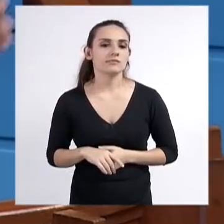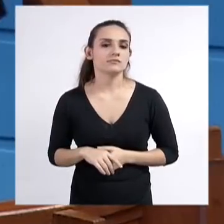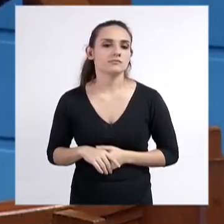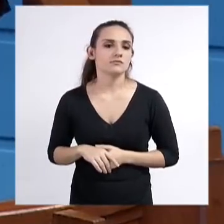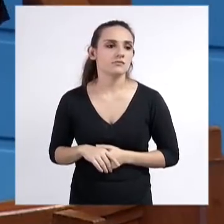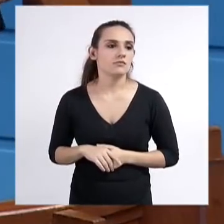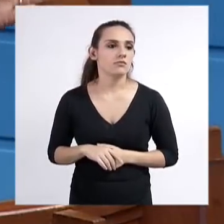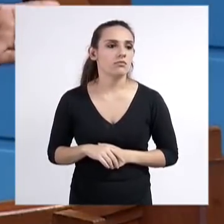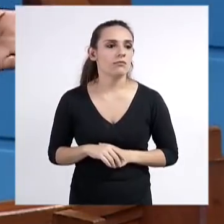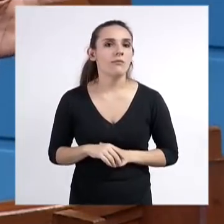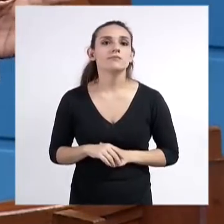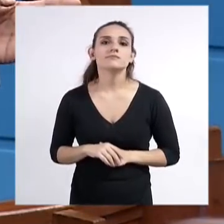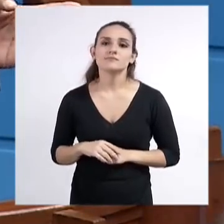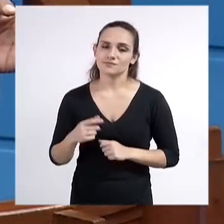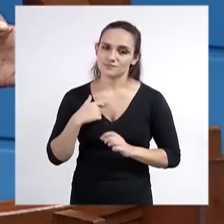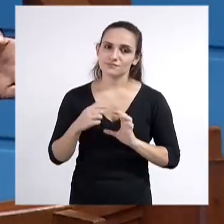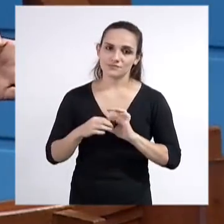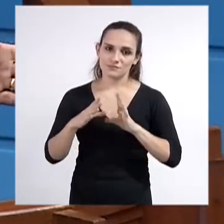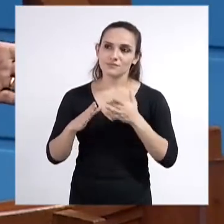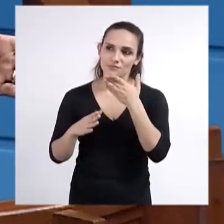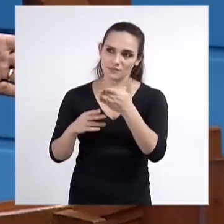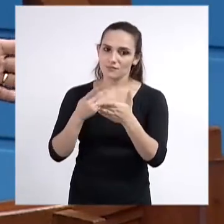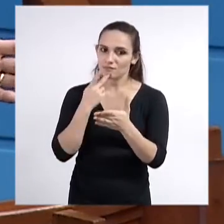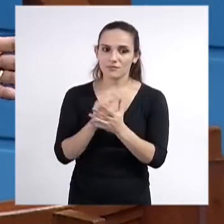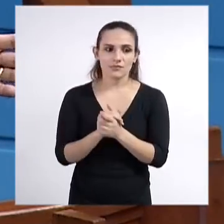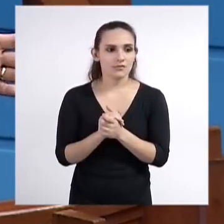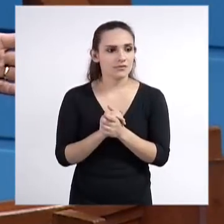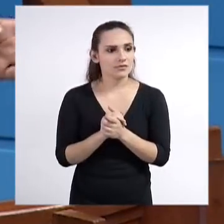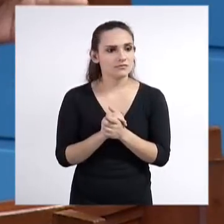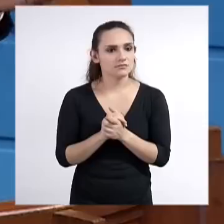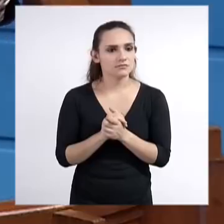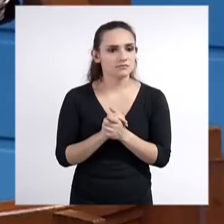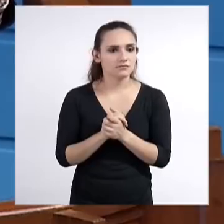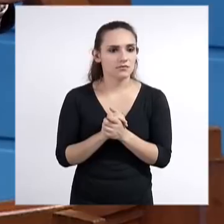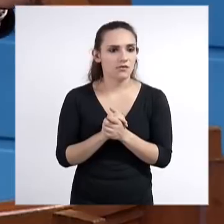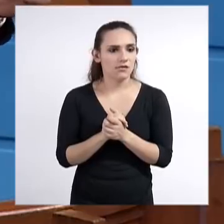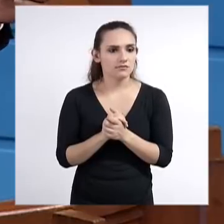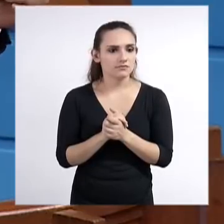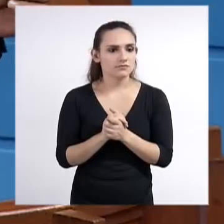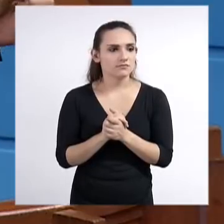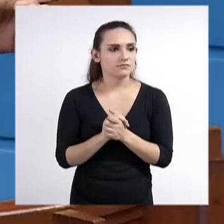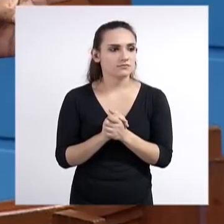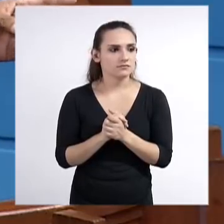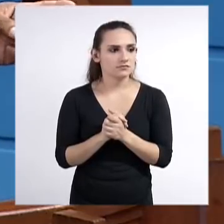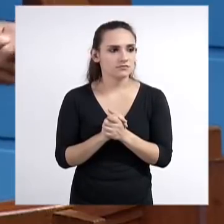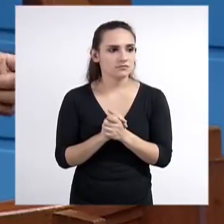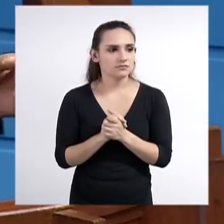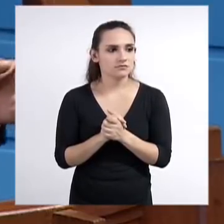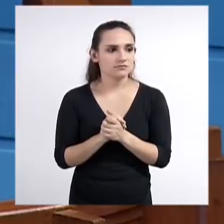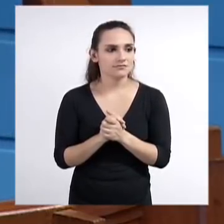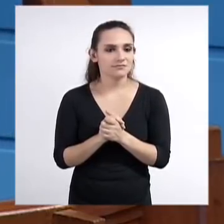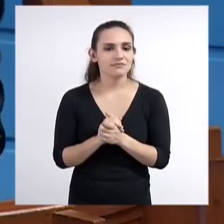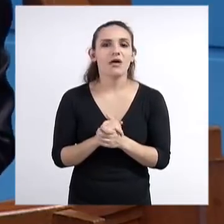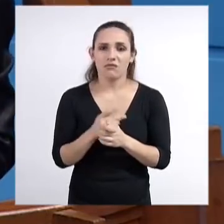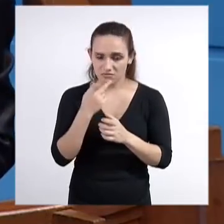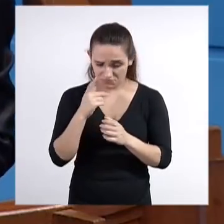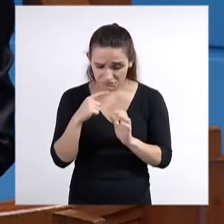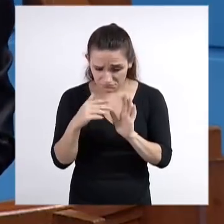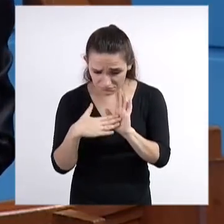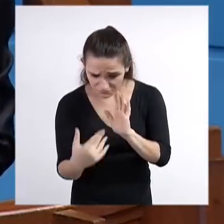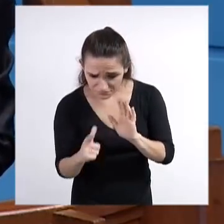uma parte. Vou permitir uma parte, Vossa Excelência. Quantos minutos que eu tenho, senhor presidente? Tem aí no marcador à